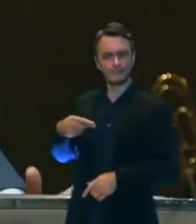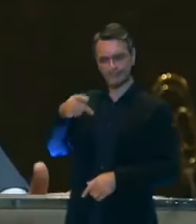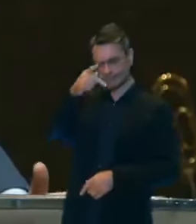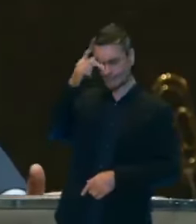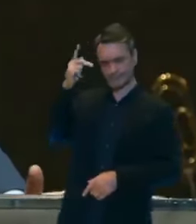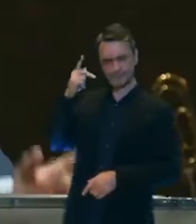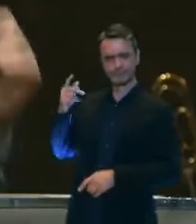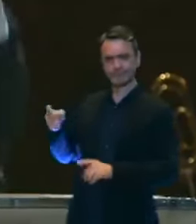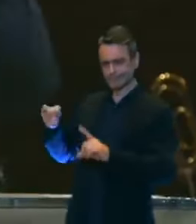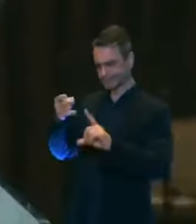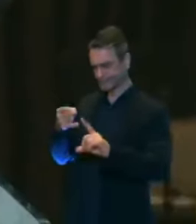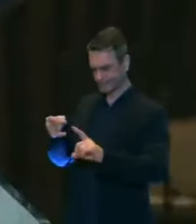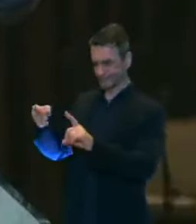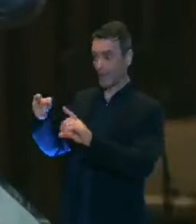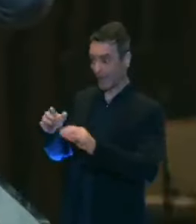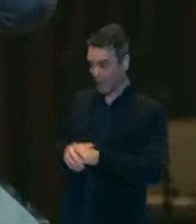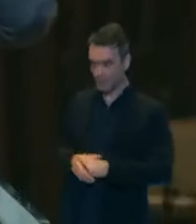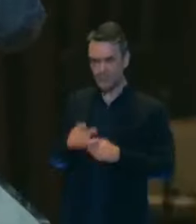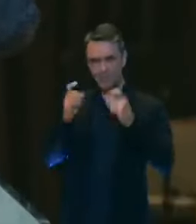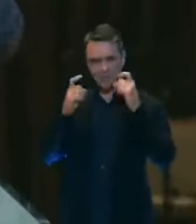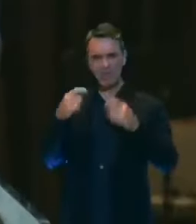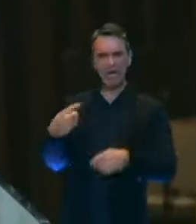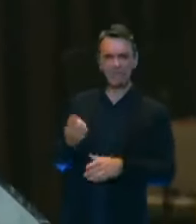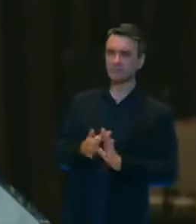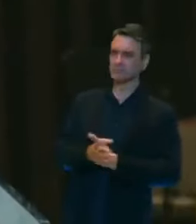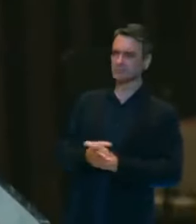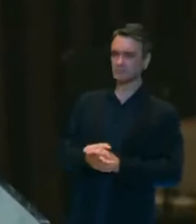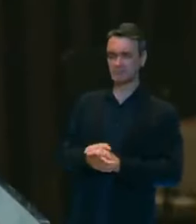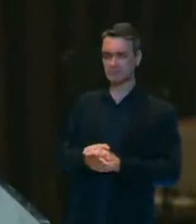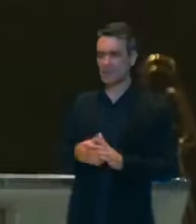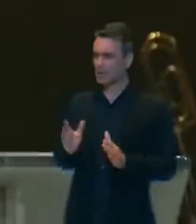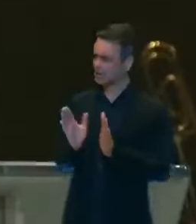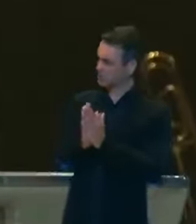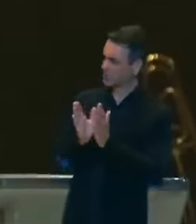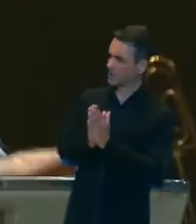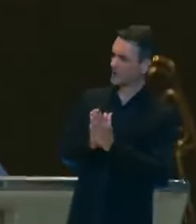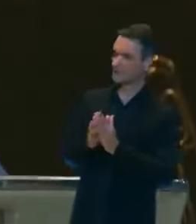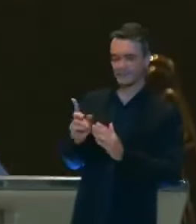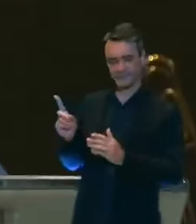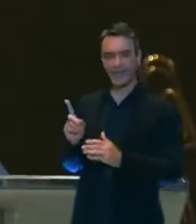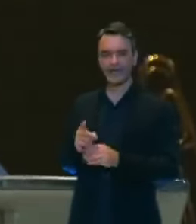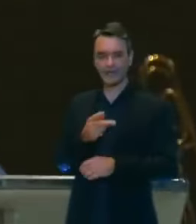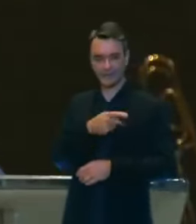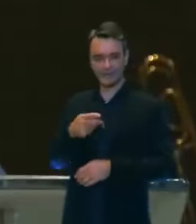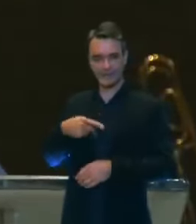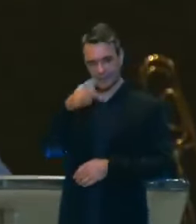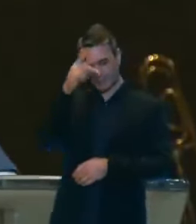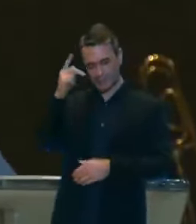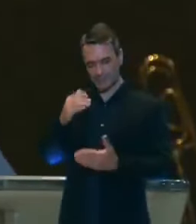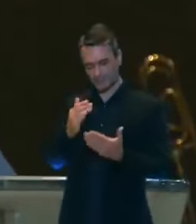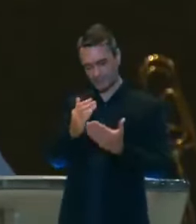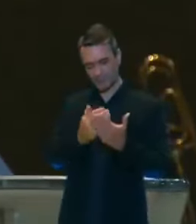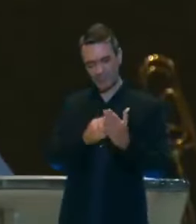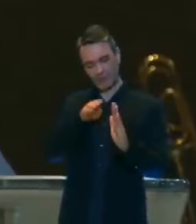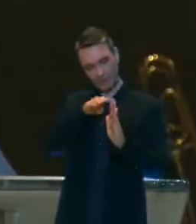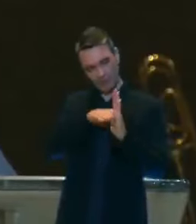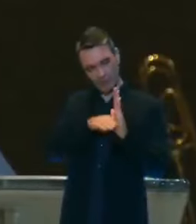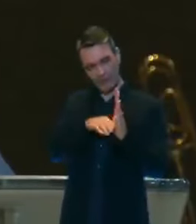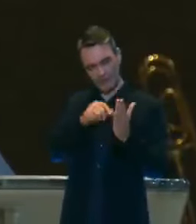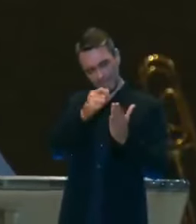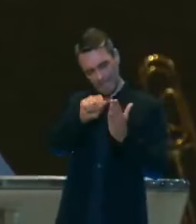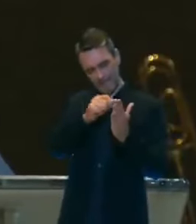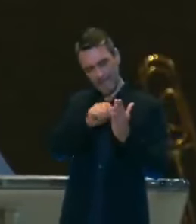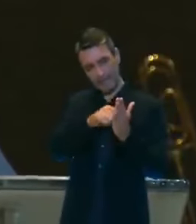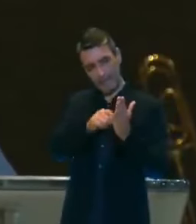E a gente estava preocupado. E ele falou assim, olha, eu estava orando aqui, ele tem uma agendinha. Essa agendinha do pai, eu tenho medo até, às